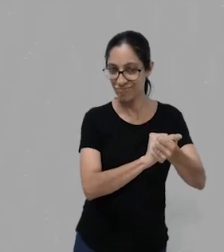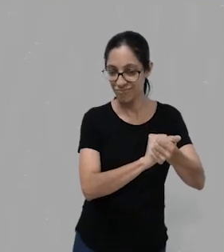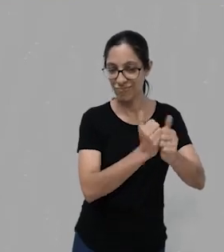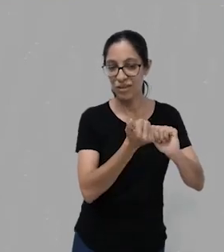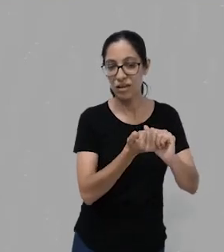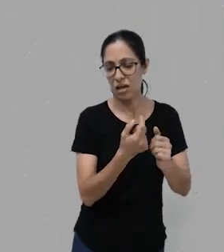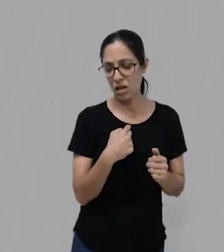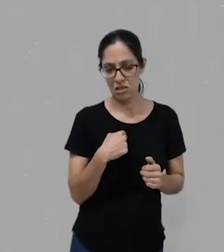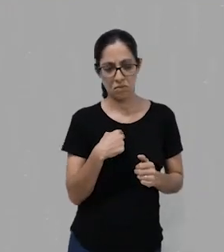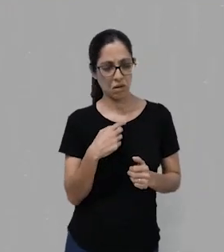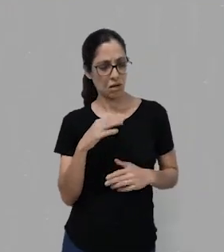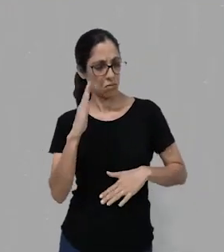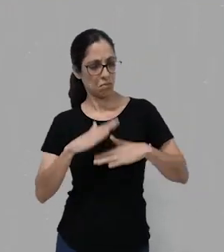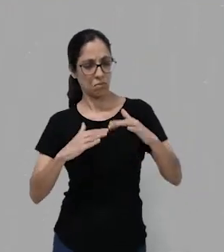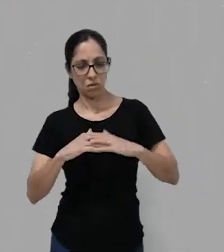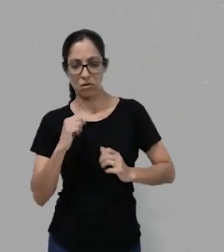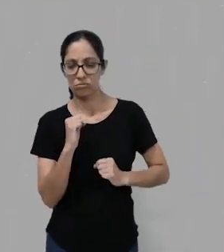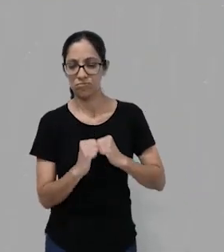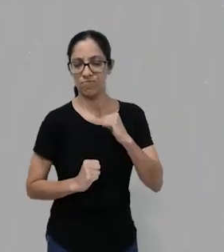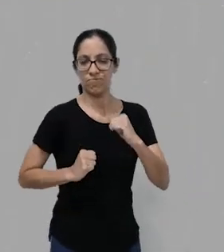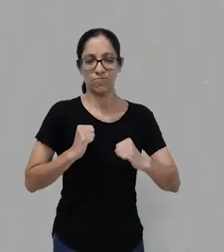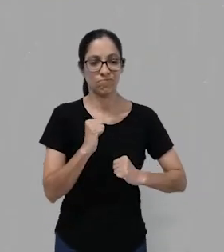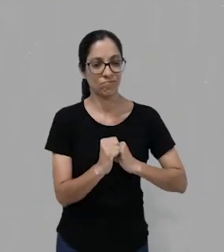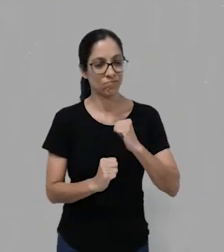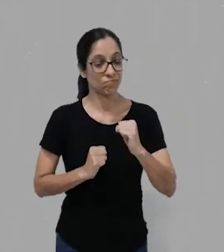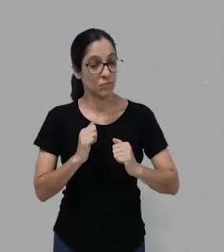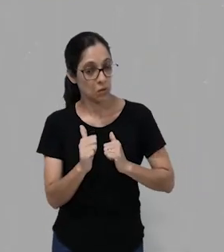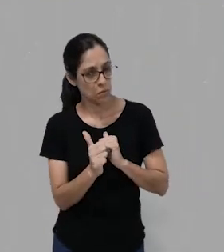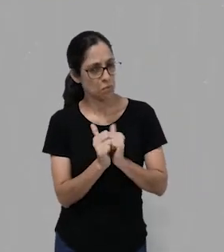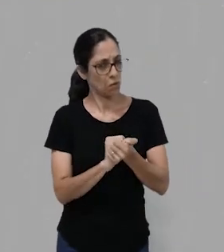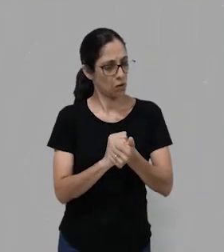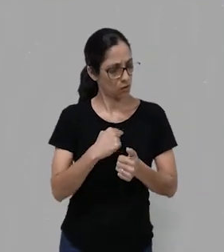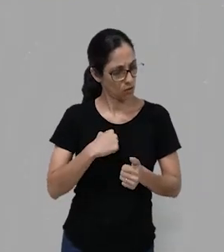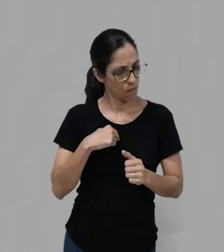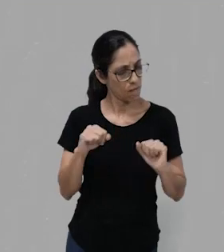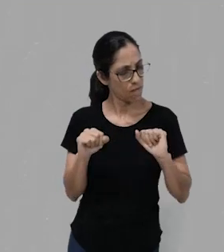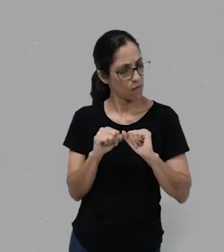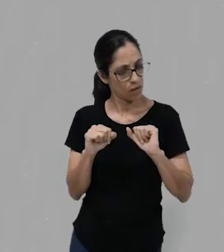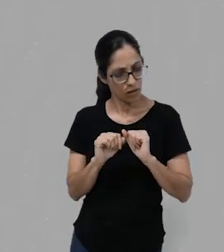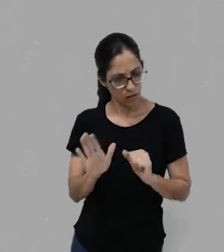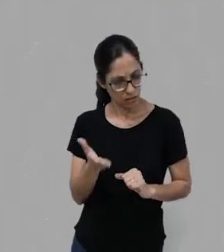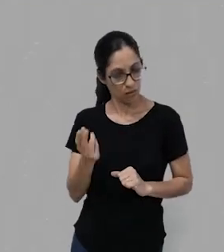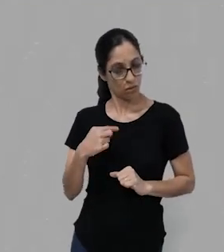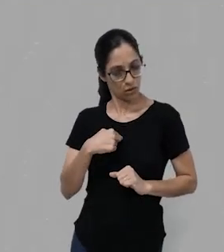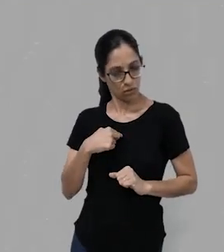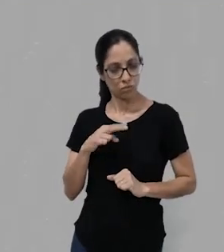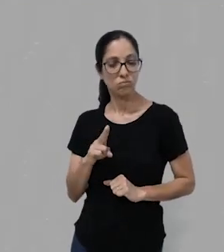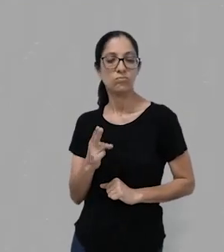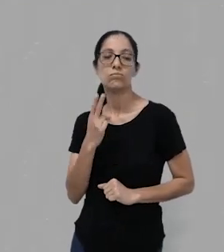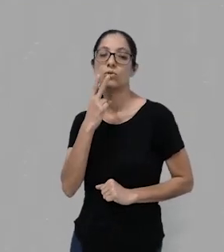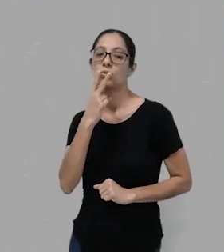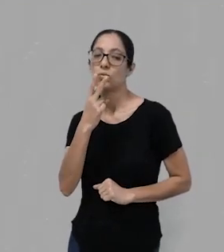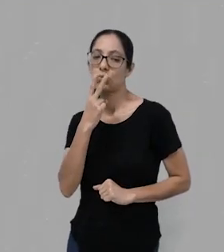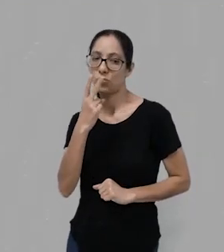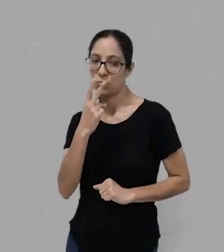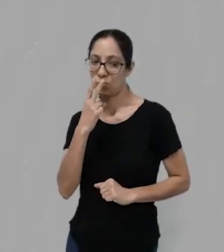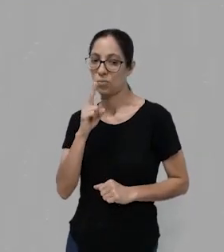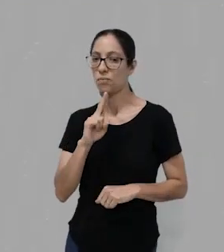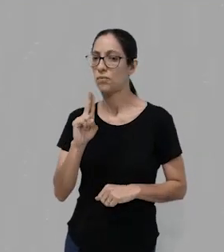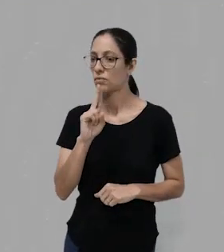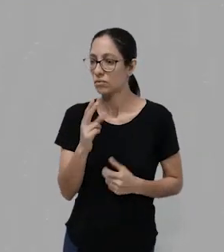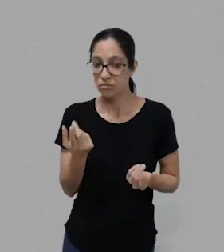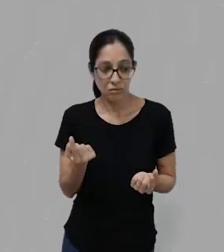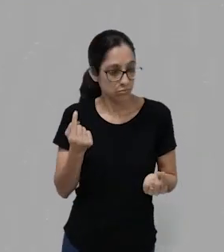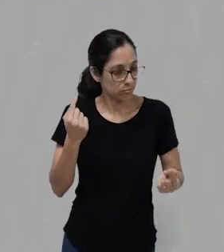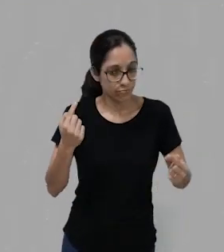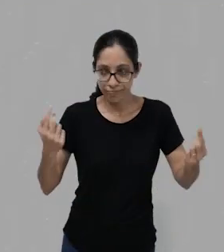eu sou esportiva, eu sou um atleta esportivo, então eu uso o cigarro. Olha só, coisa